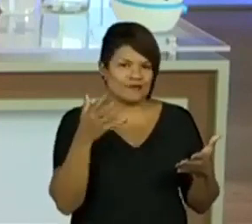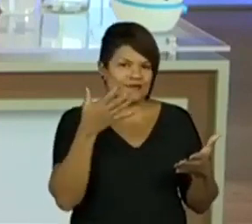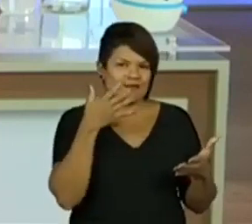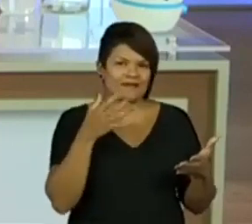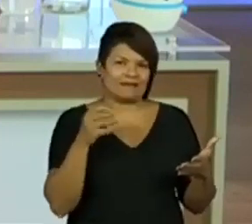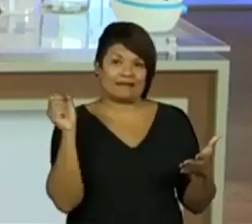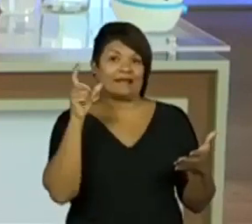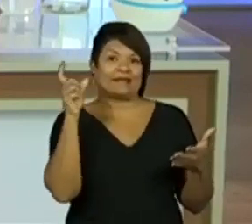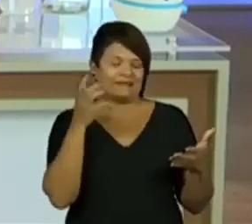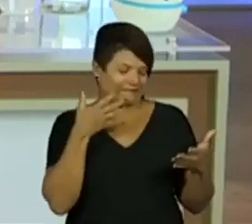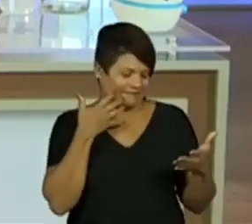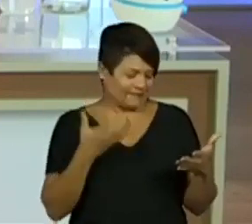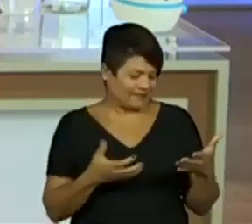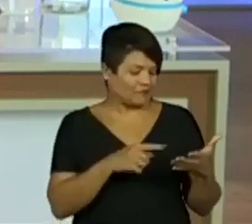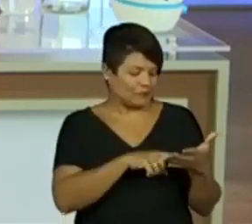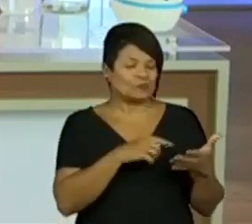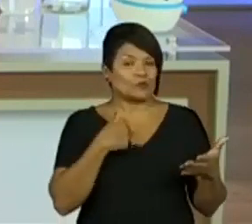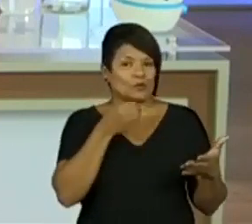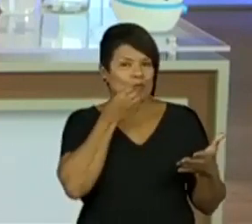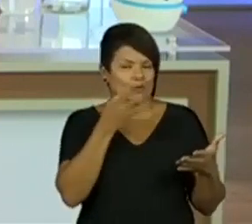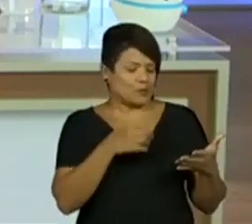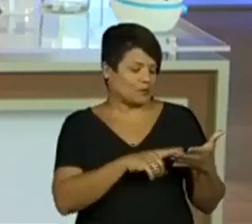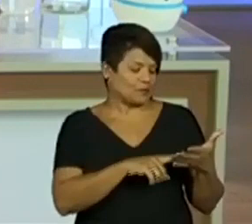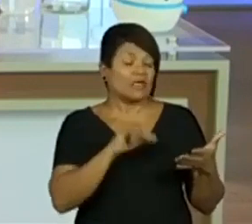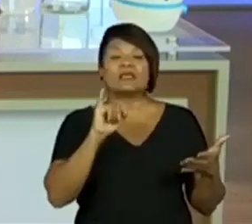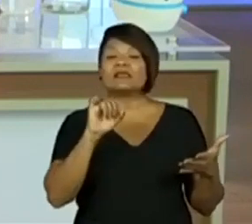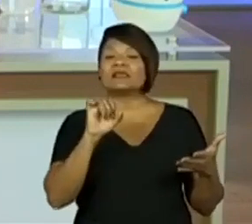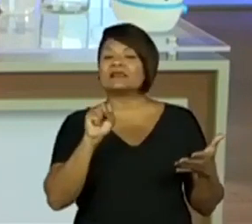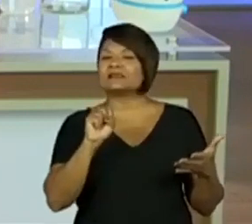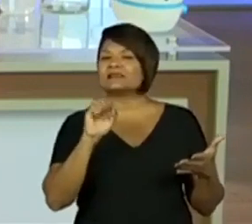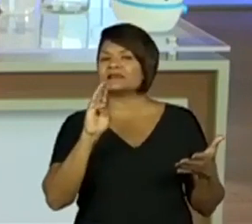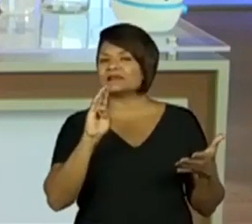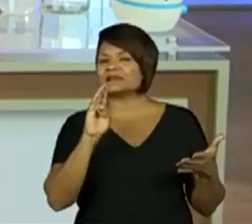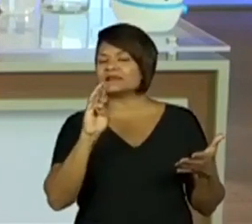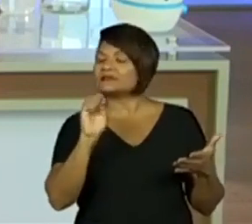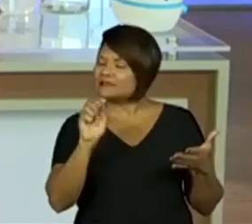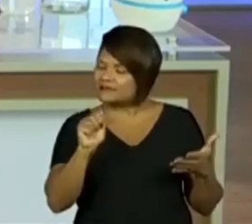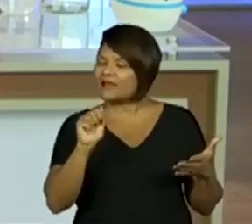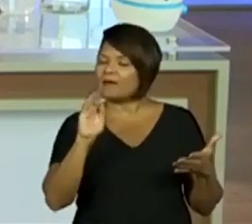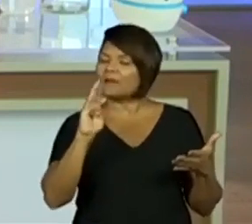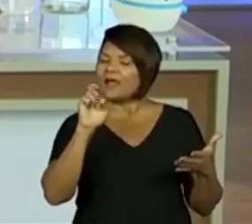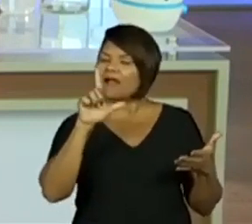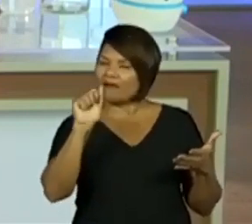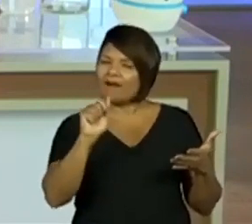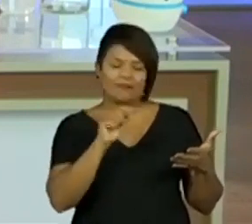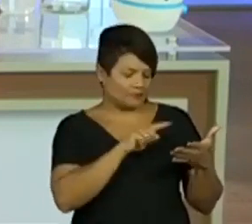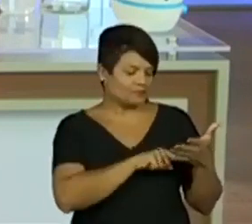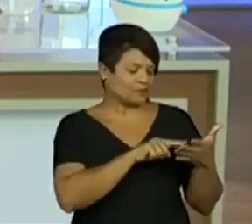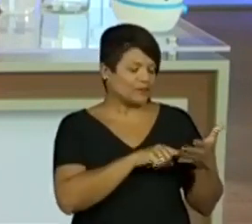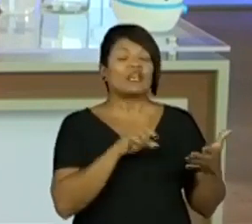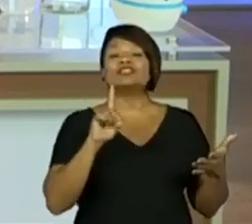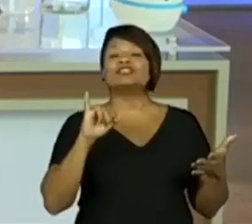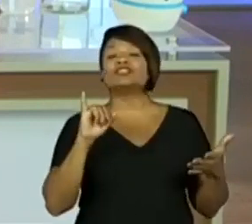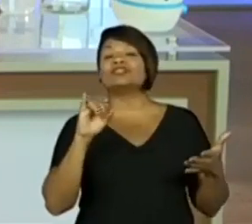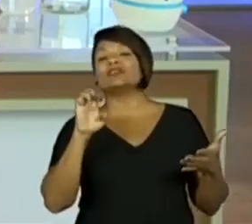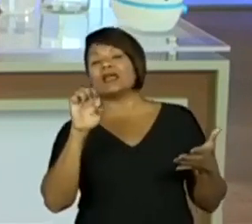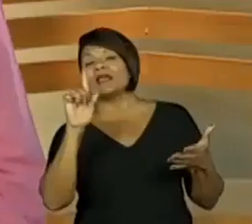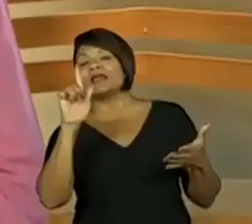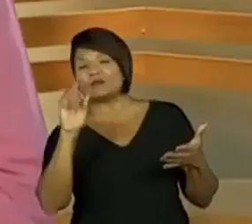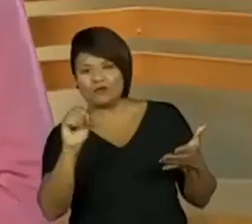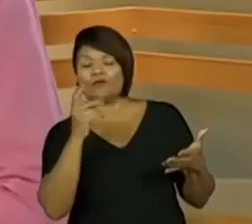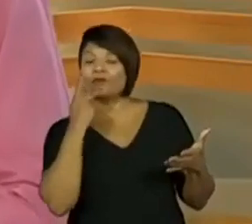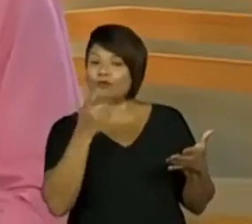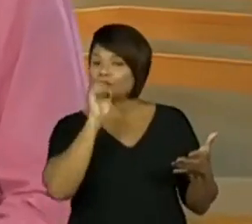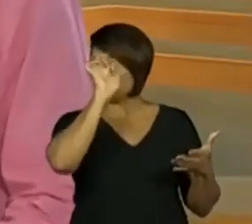agradeço. A Isabela diz que está amando, obrigado, Isabela. O Diego disse, ficou muito